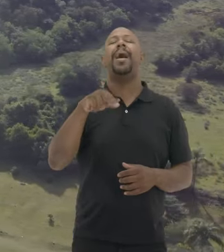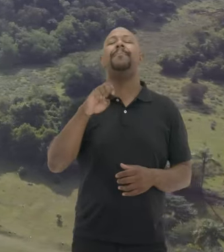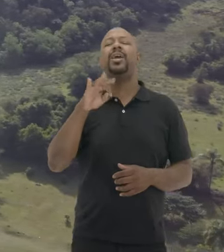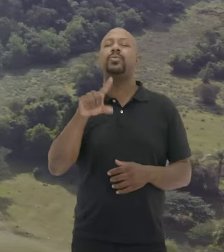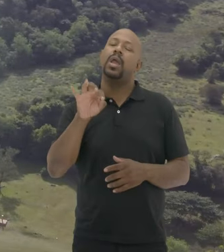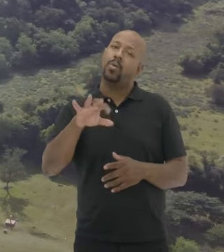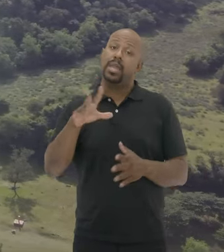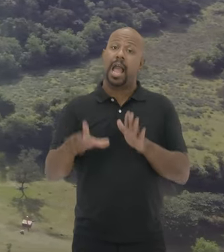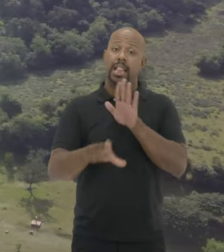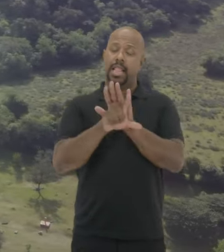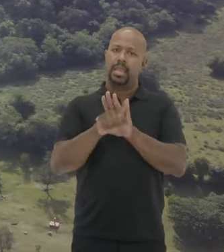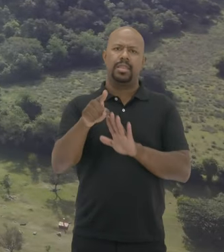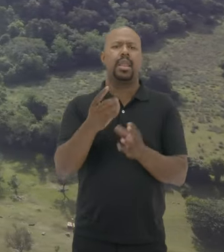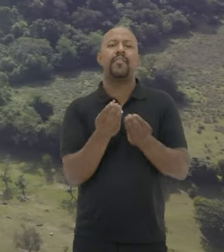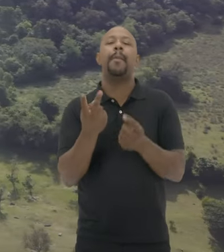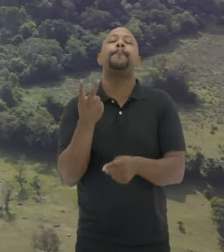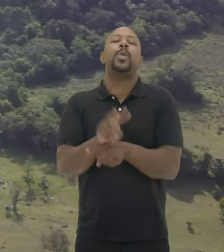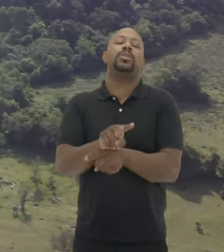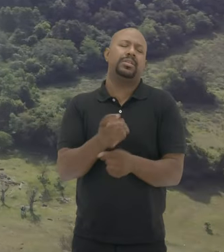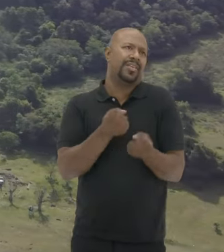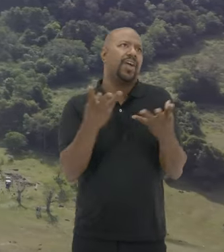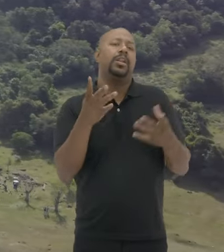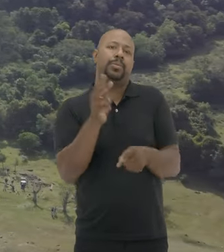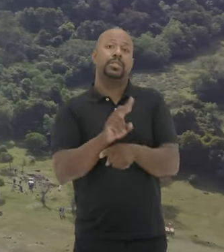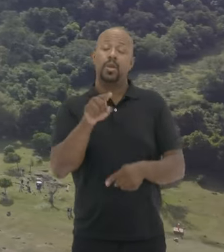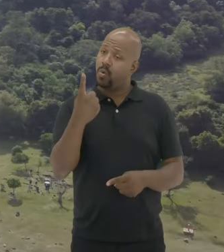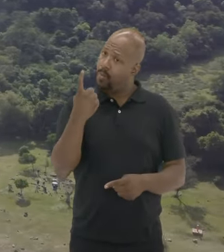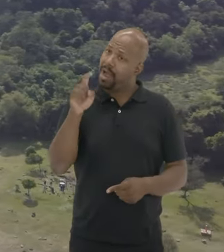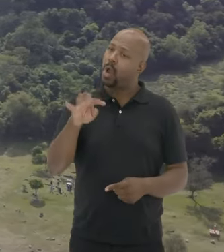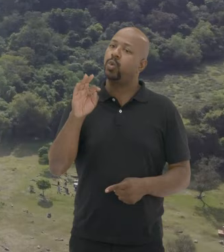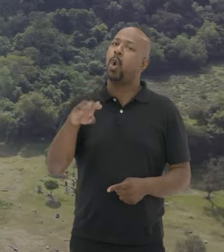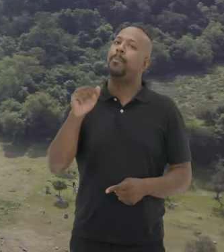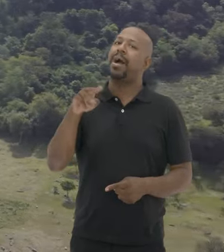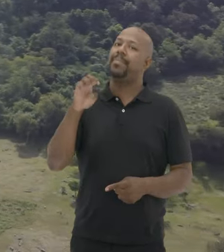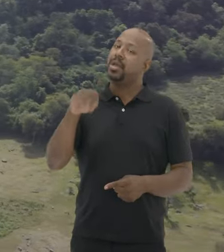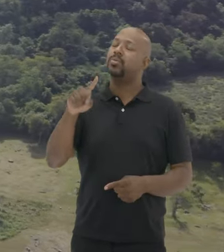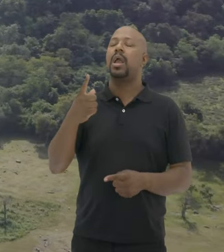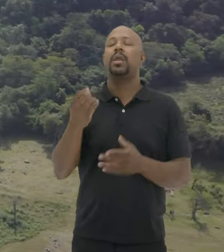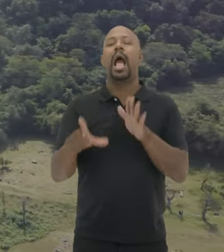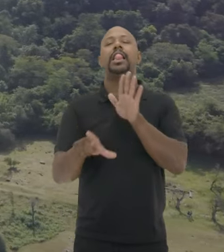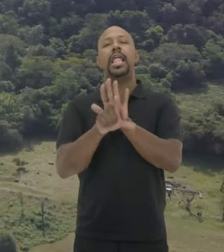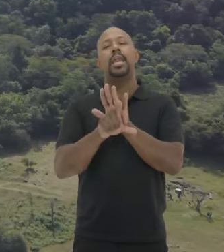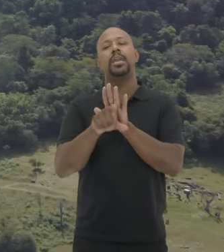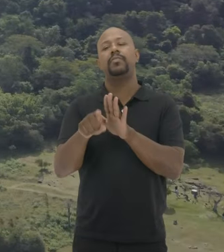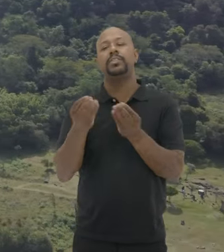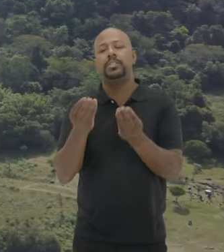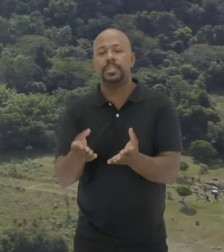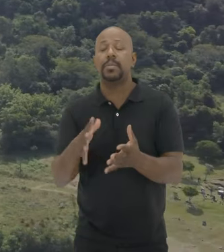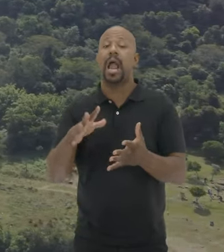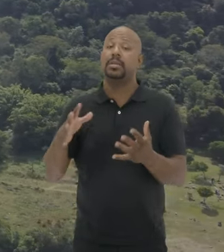É O que a lei Existem várias formas de proteção mas é a forma legal que tu tem